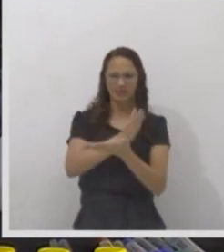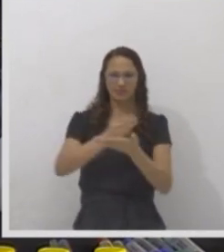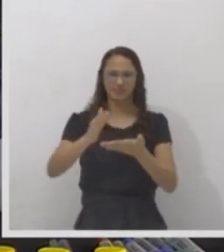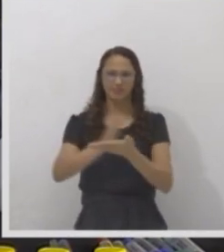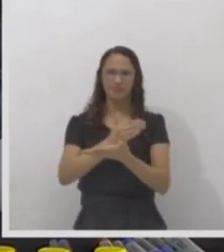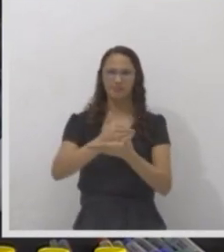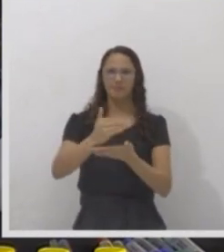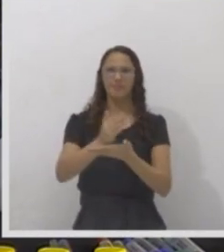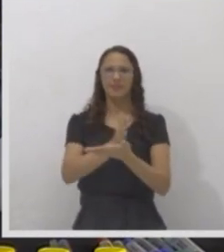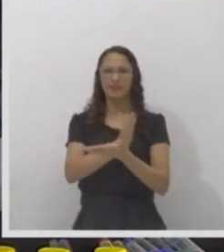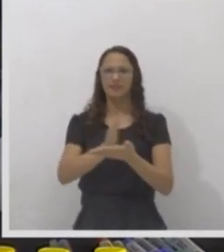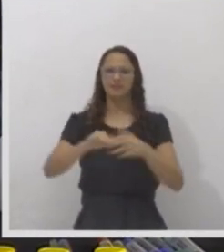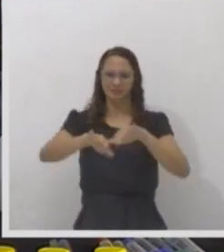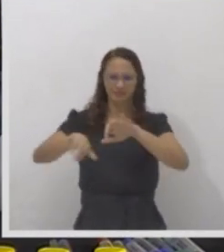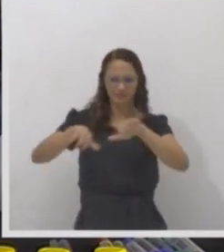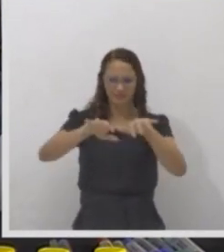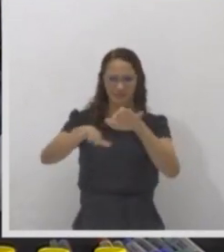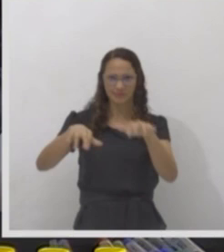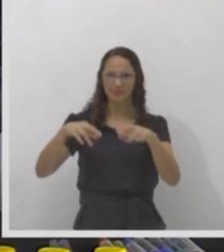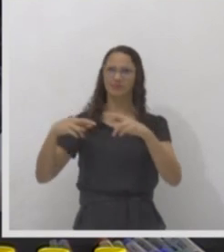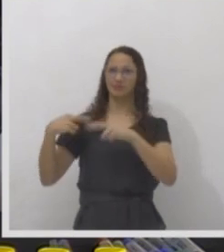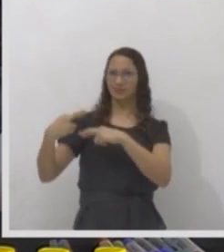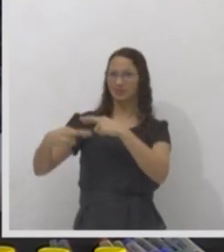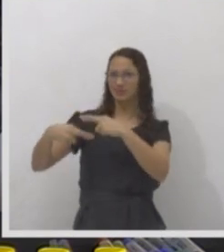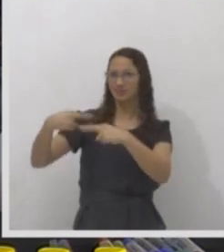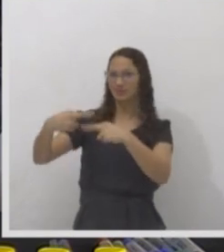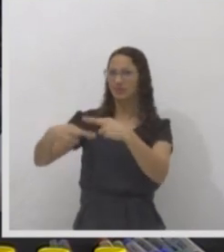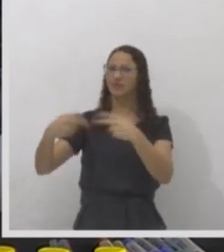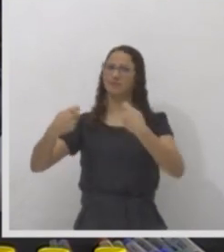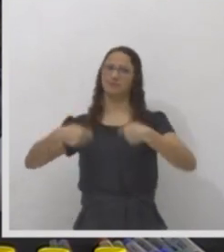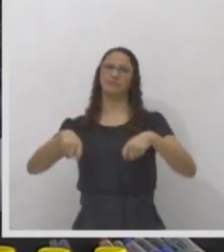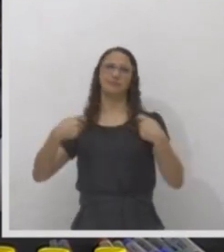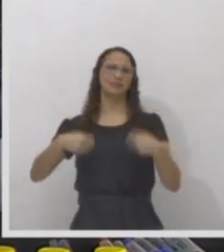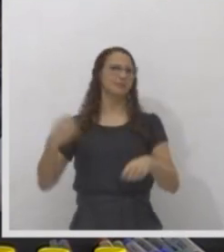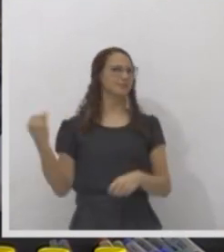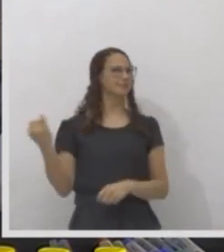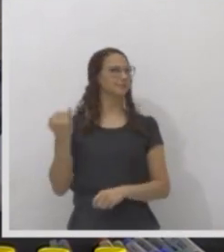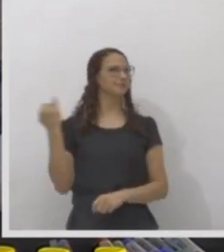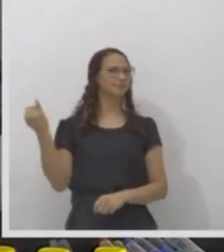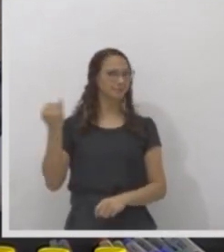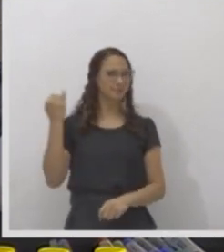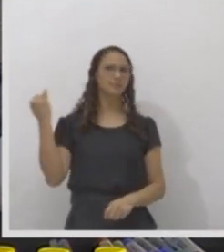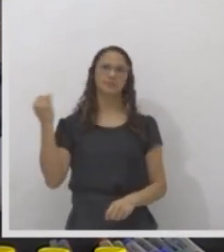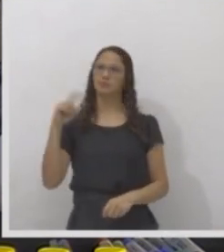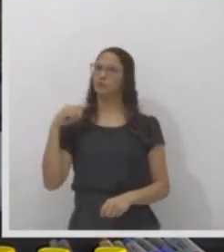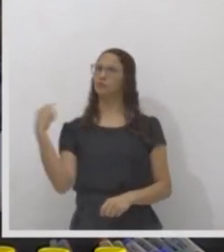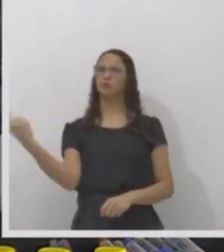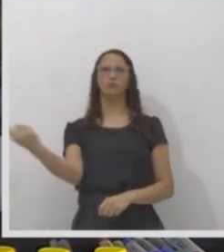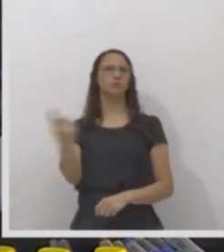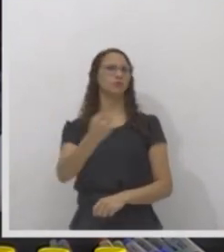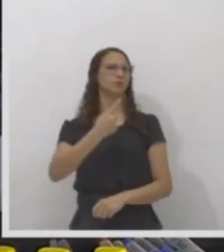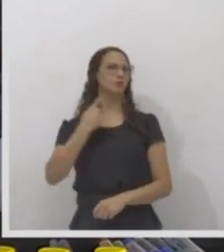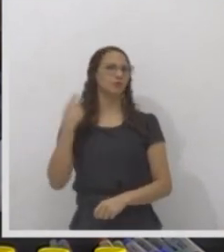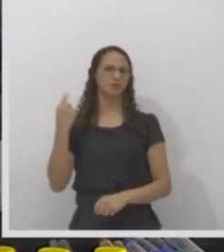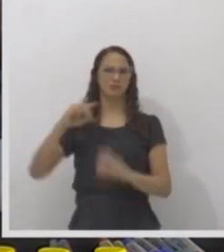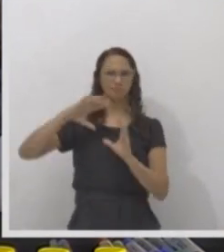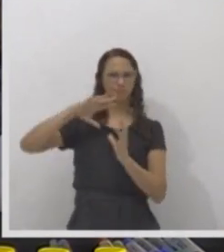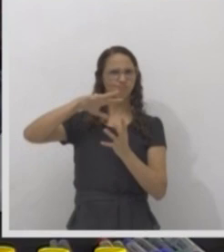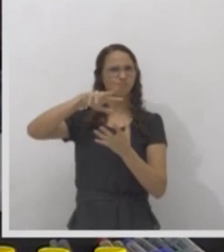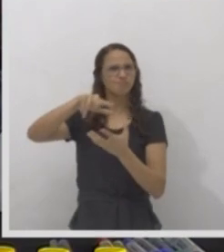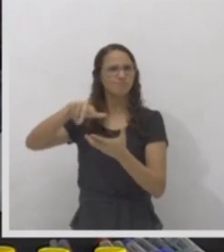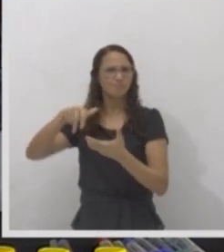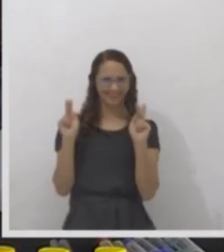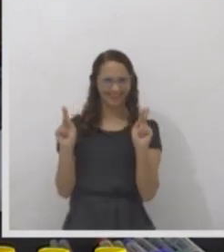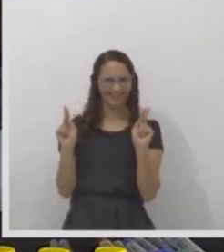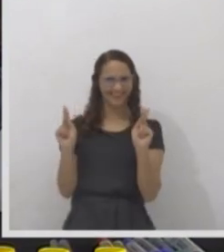e vamos separar o lixo, vamos reciclar, porque é de suma importância para todos nós, para o nosso planeta,